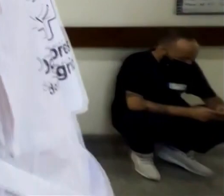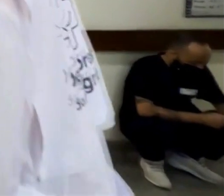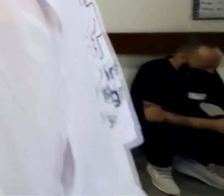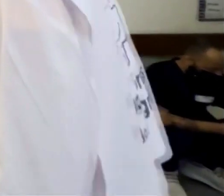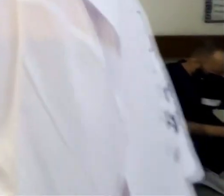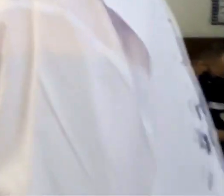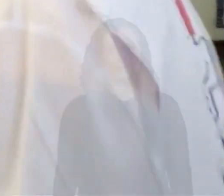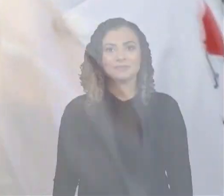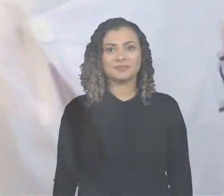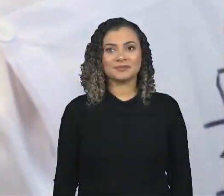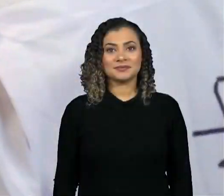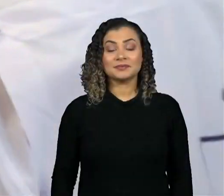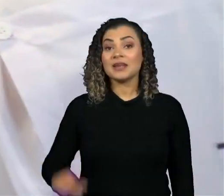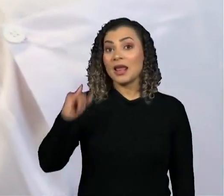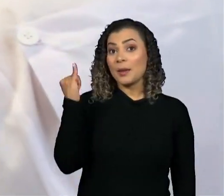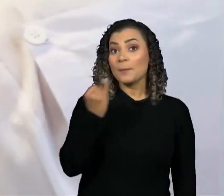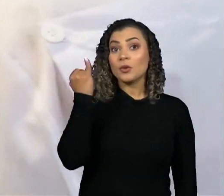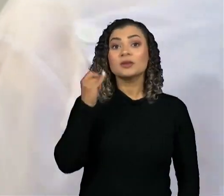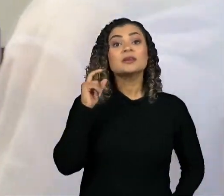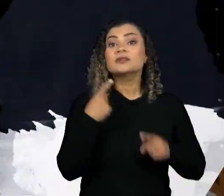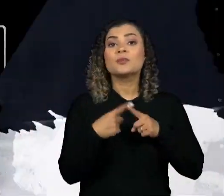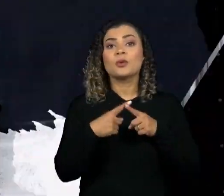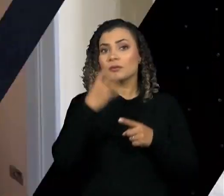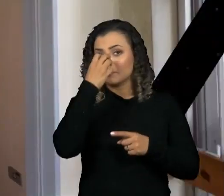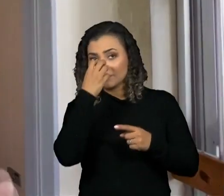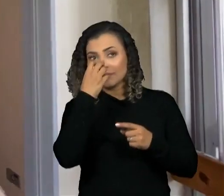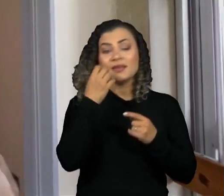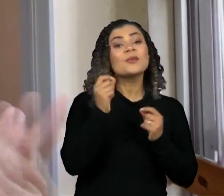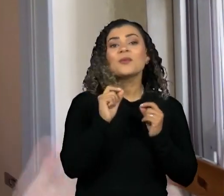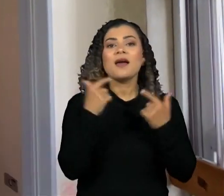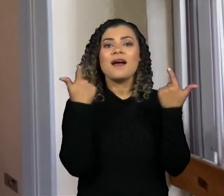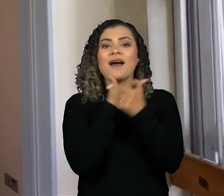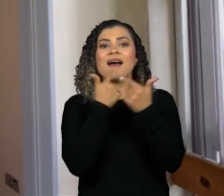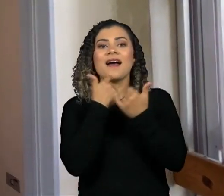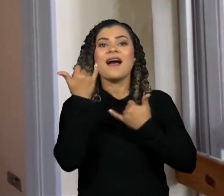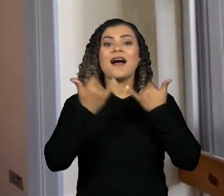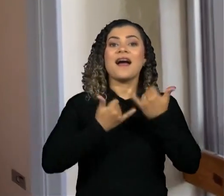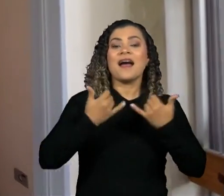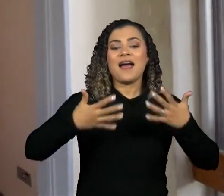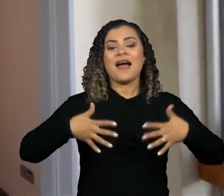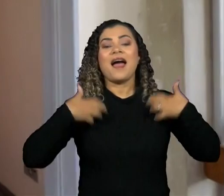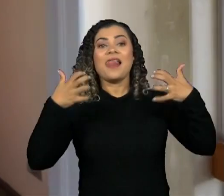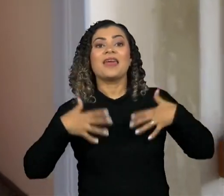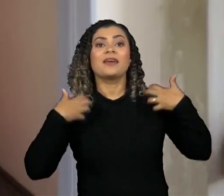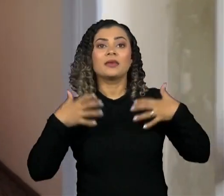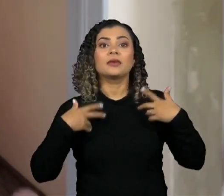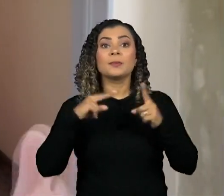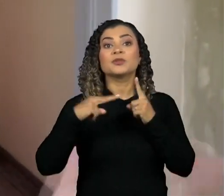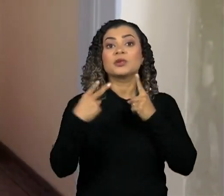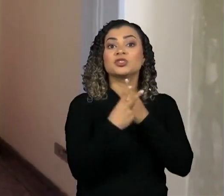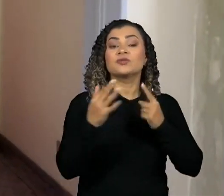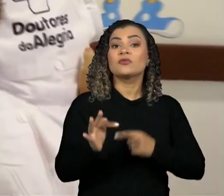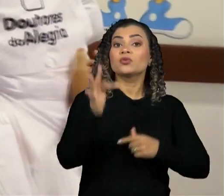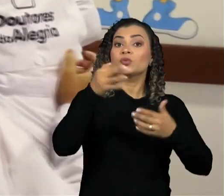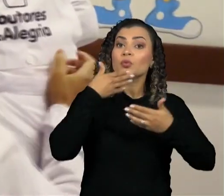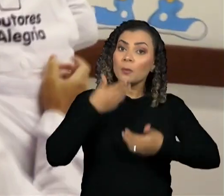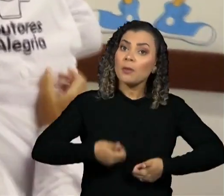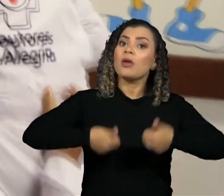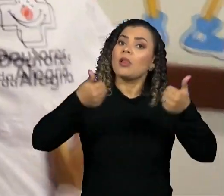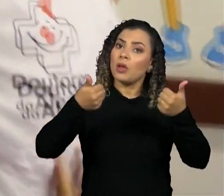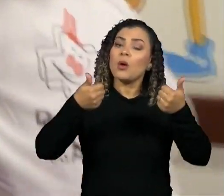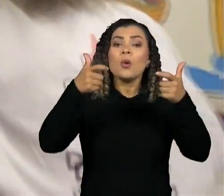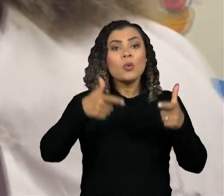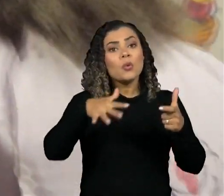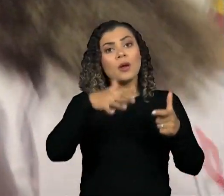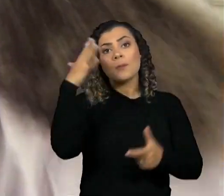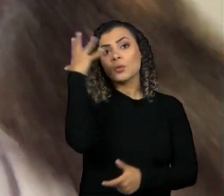A importância é que eles vêm trazem alegria para as crianças, traz uma perspectiva de um lugar melhor, não tão, né, assim, um lugar